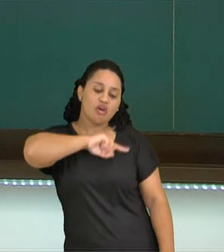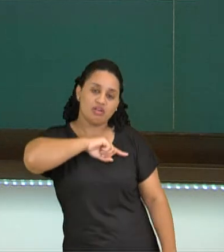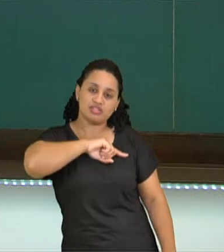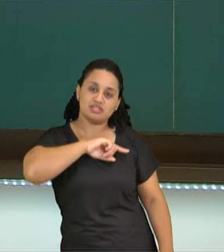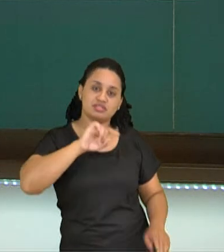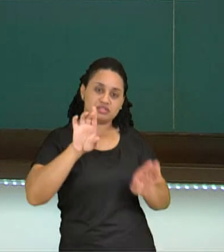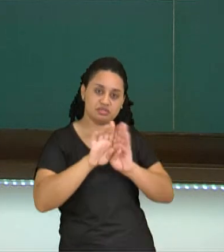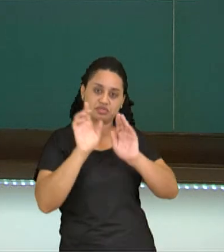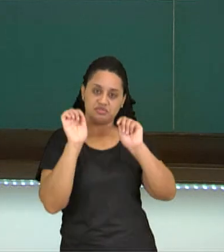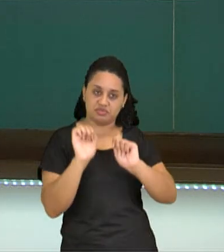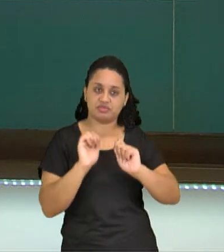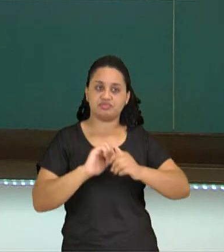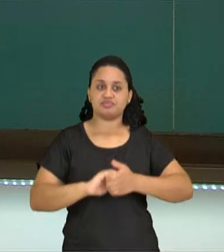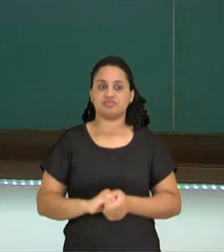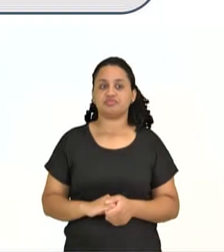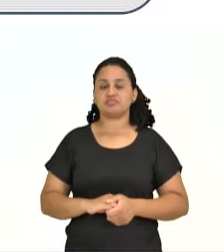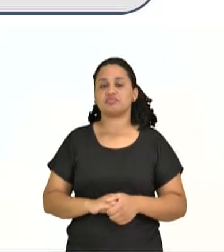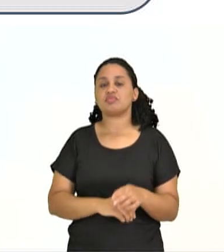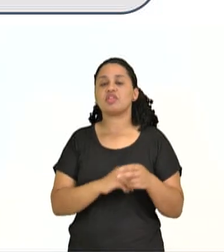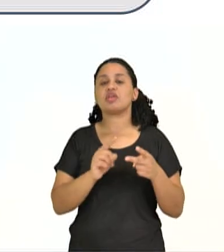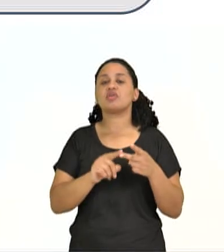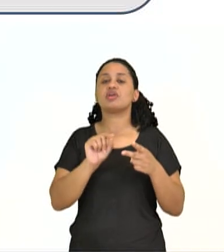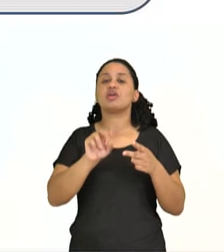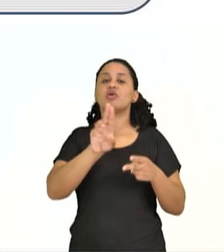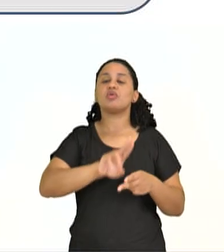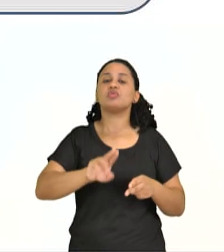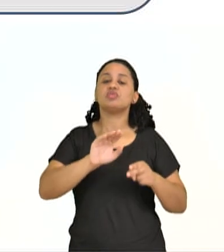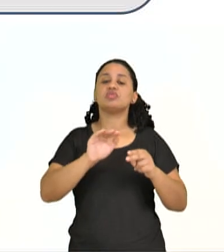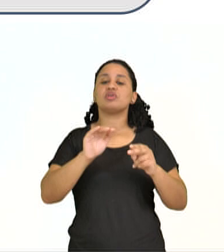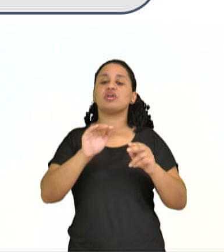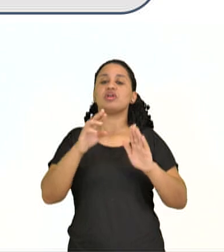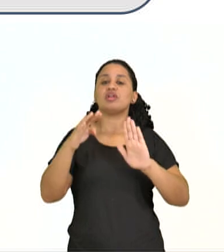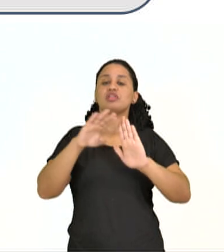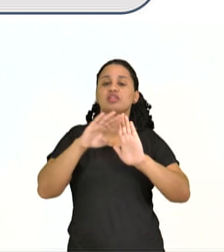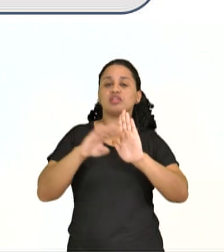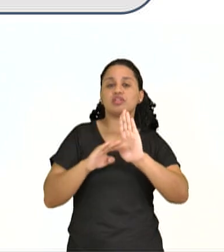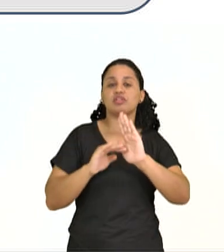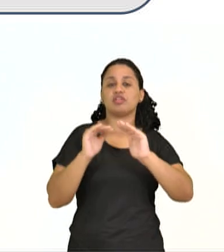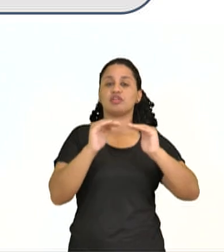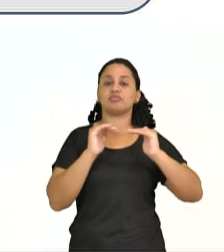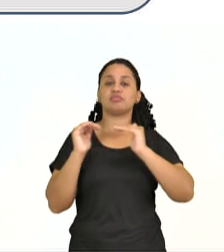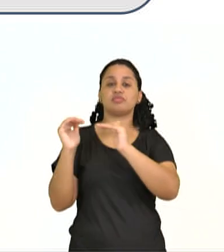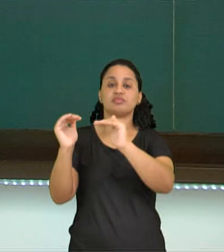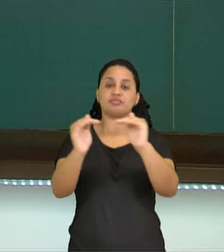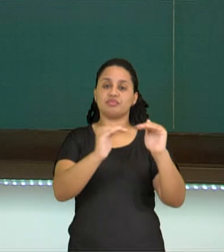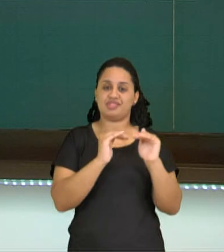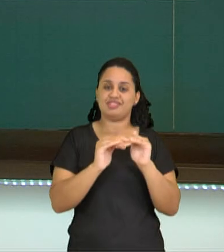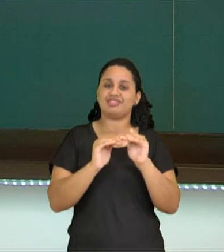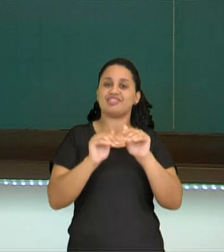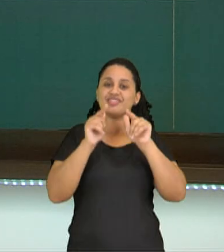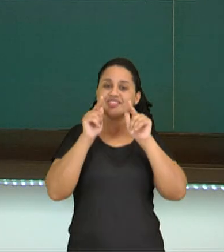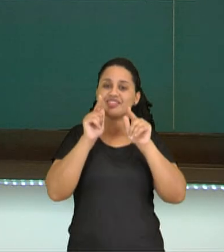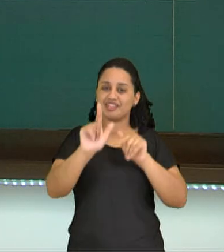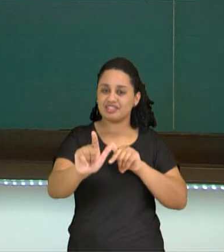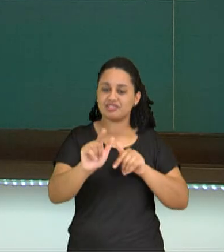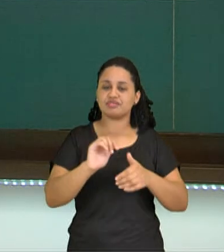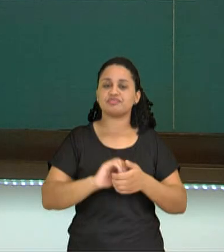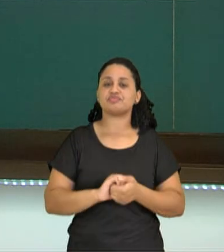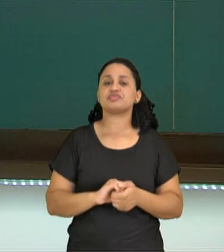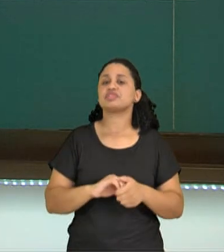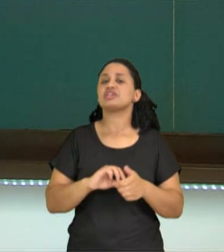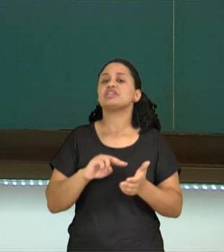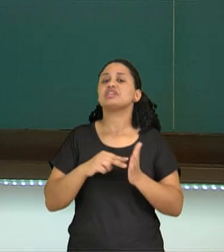né? Uso da norma padrão, evitando o uso das marcas da oralidade. Ou